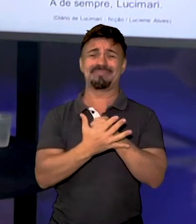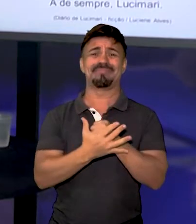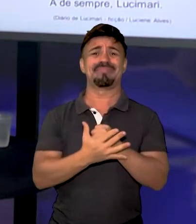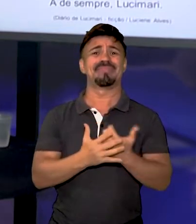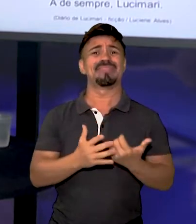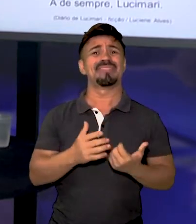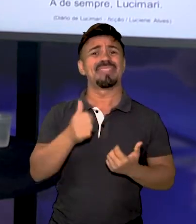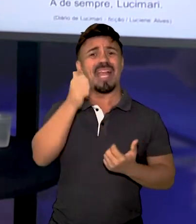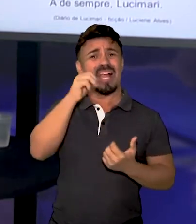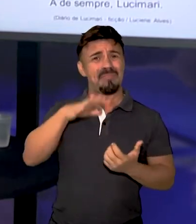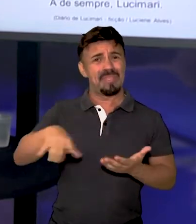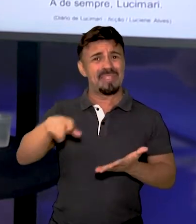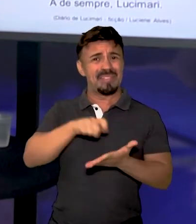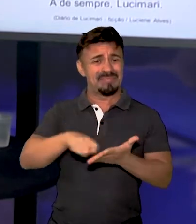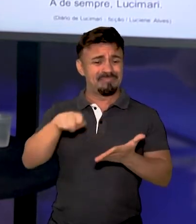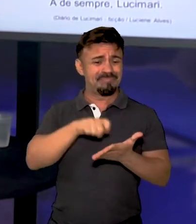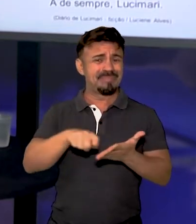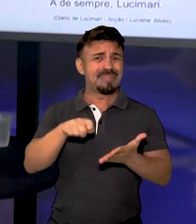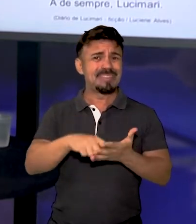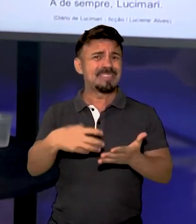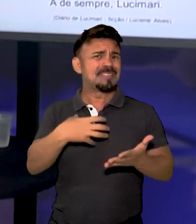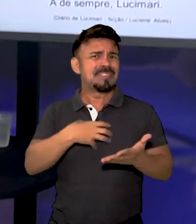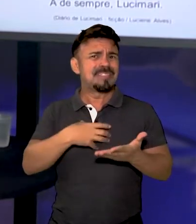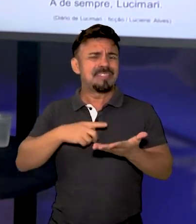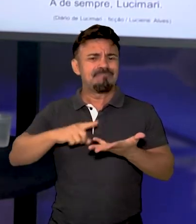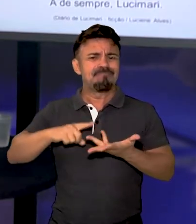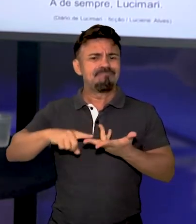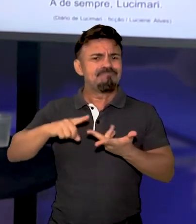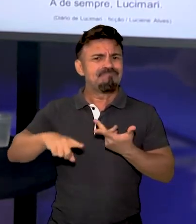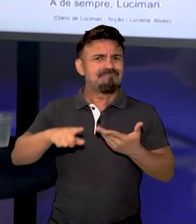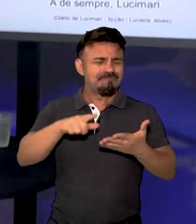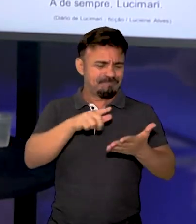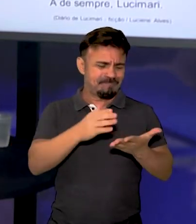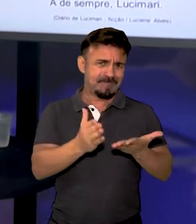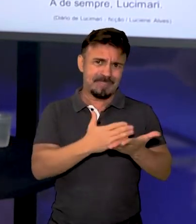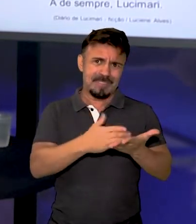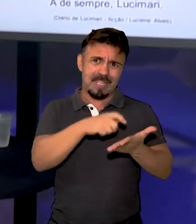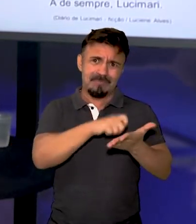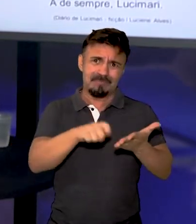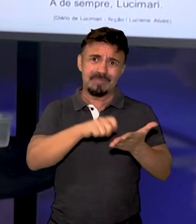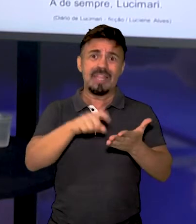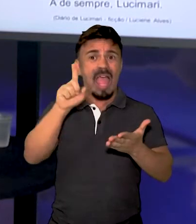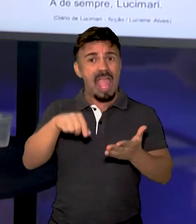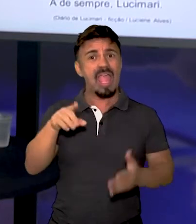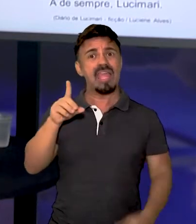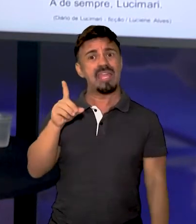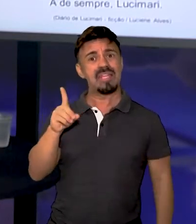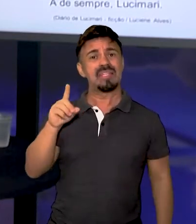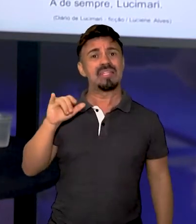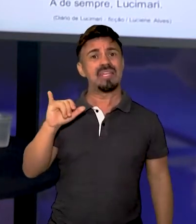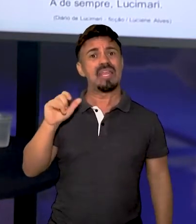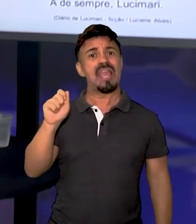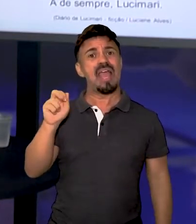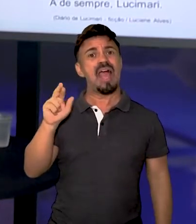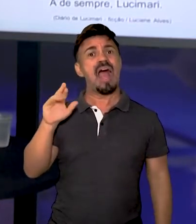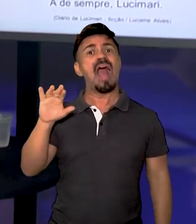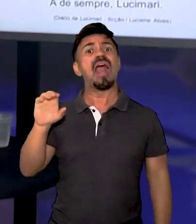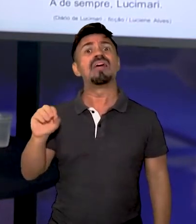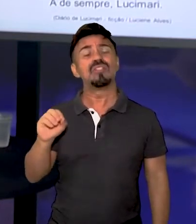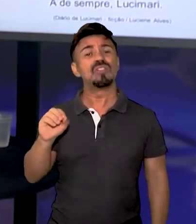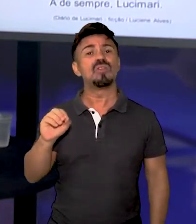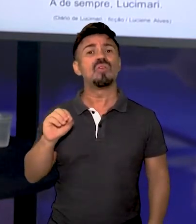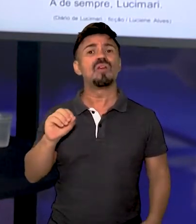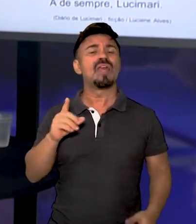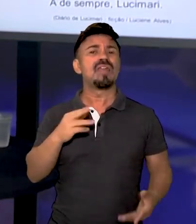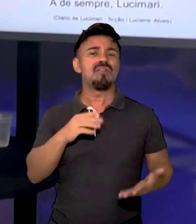bem estar escrevendo tudo o que ela estava sentindo. Então, isso é justamente um diário, onde a gente tem um amigo ali